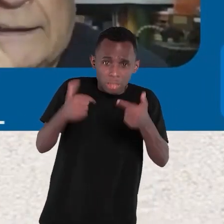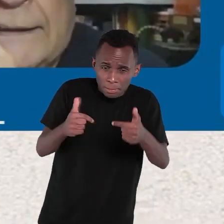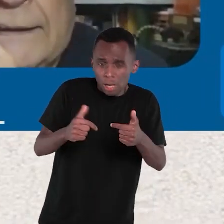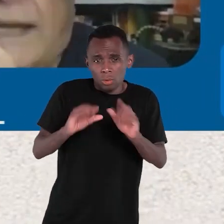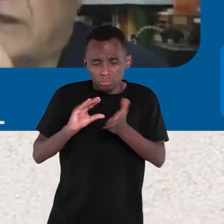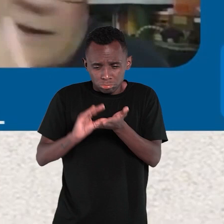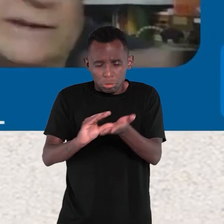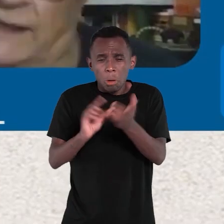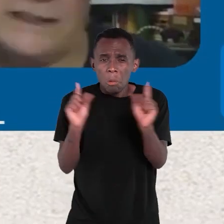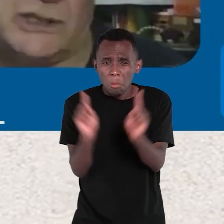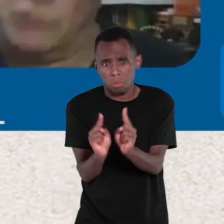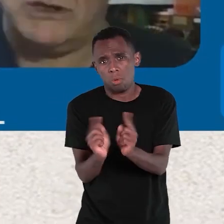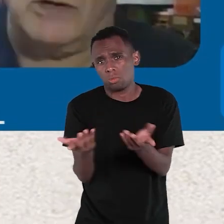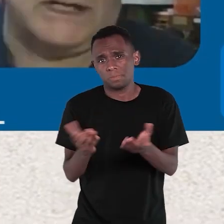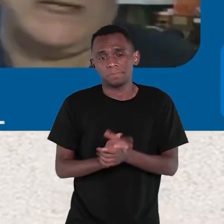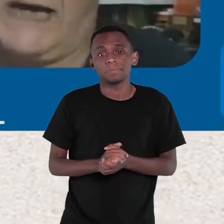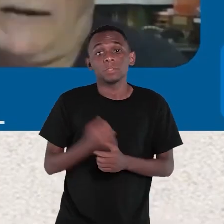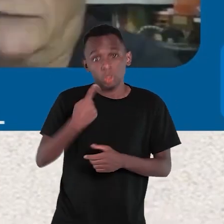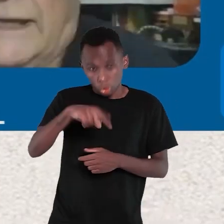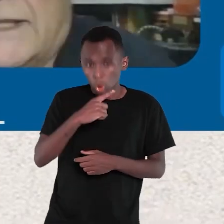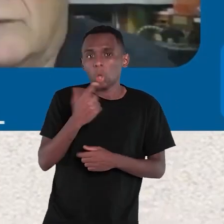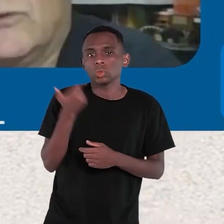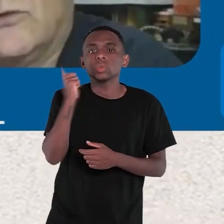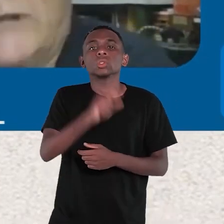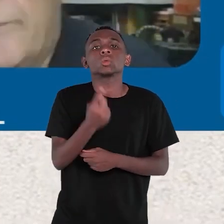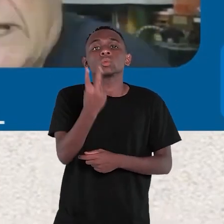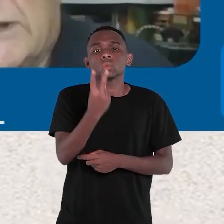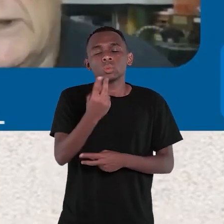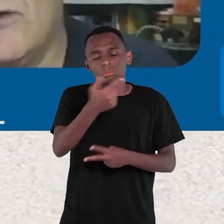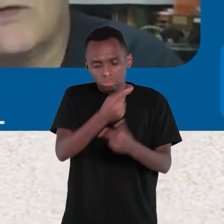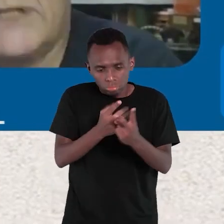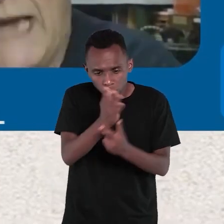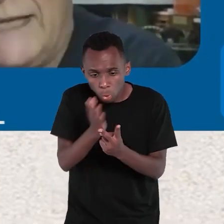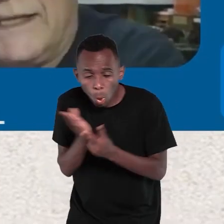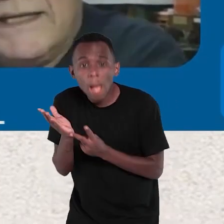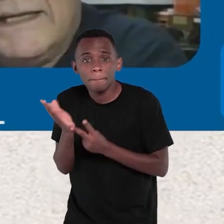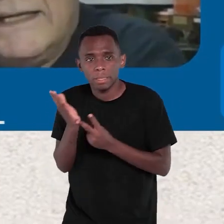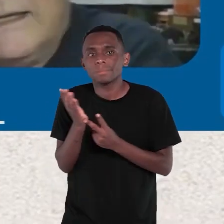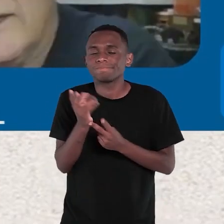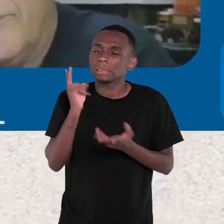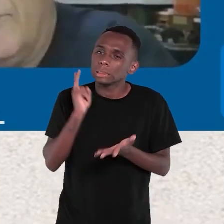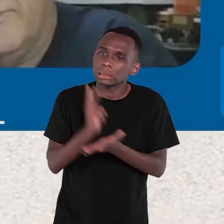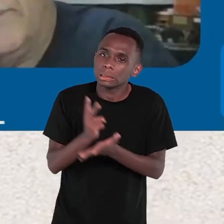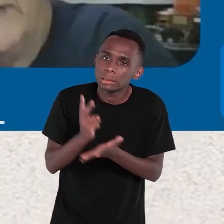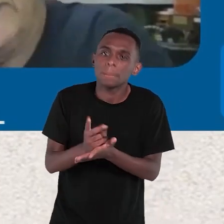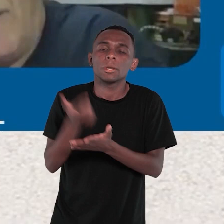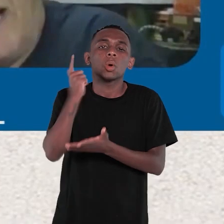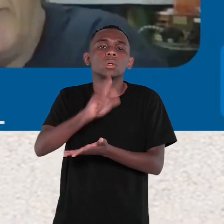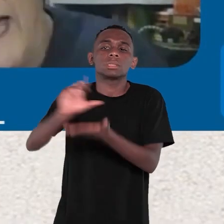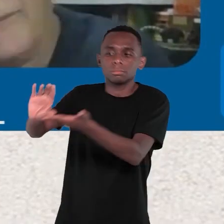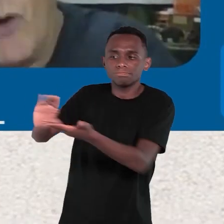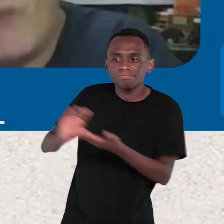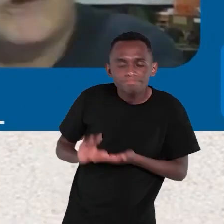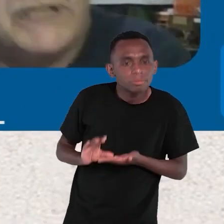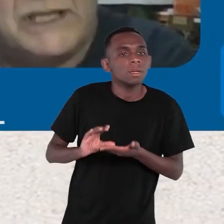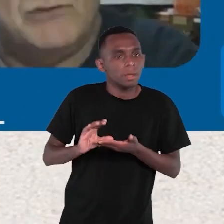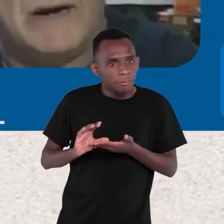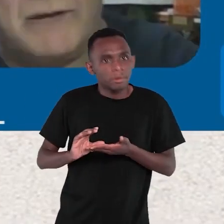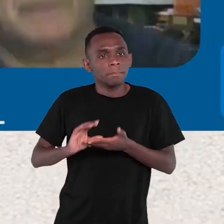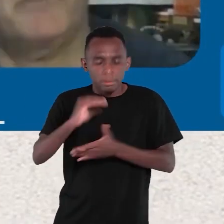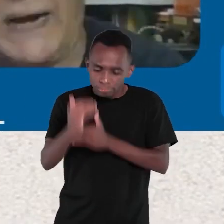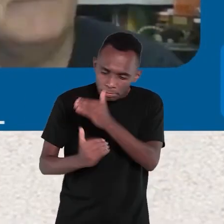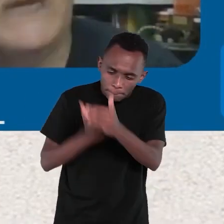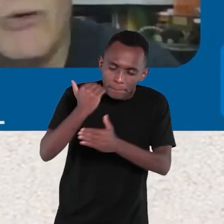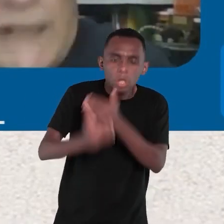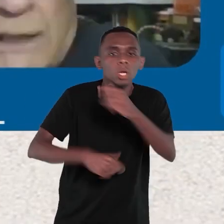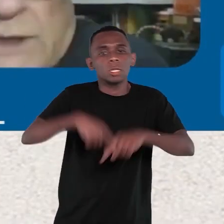né? E a gente tenta as duas coisas, claro, né? Quer dizer, sempre que a gente consegue pleitear uma verba ou conseguir uma